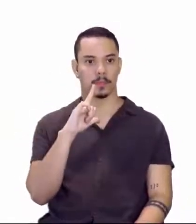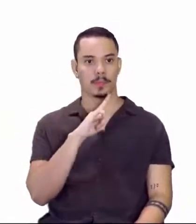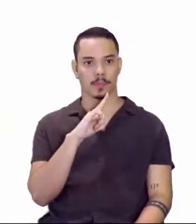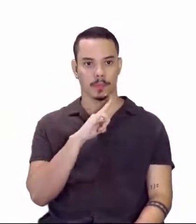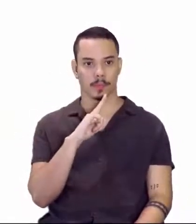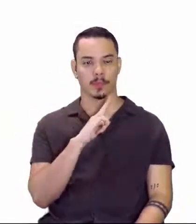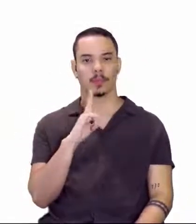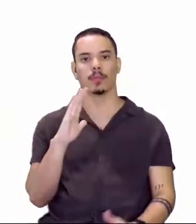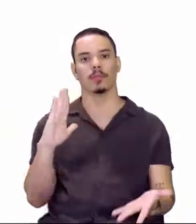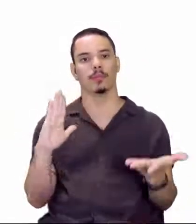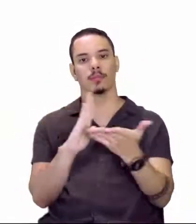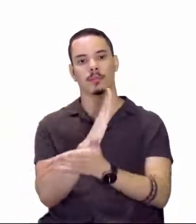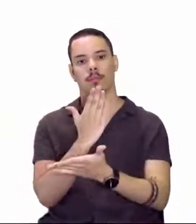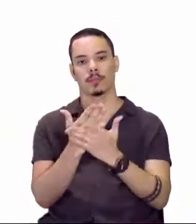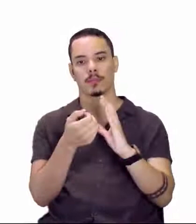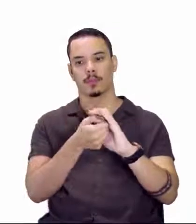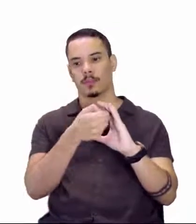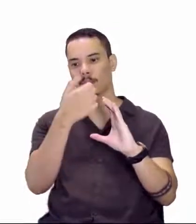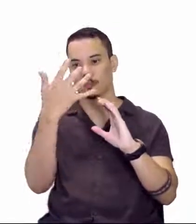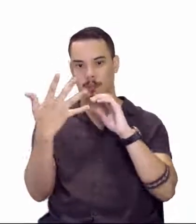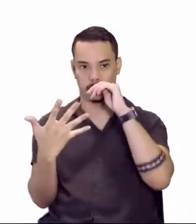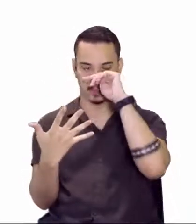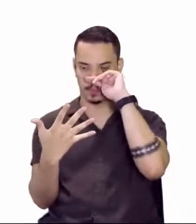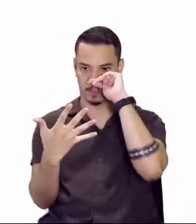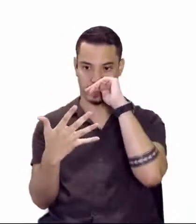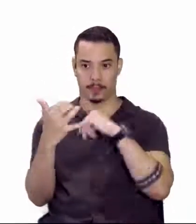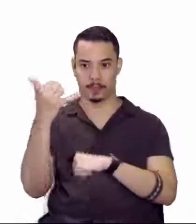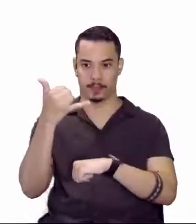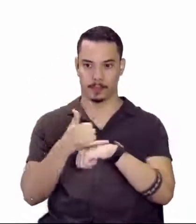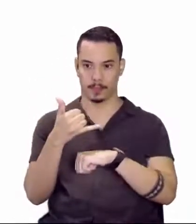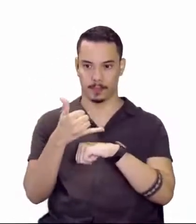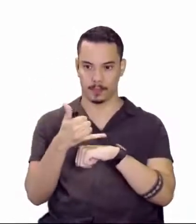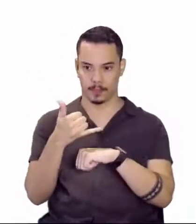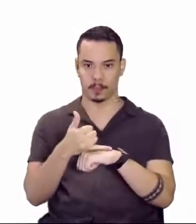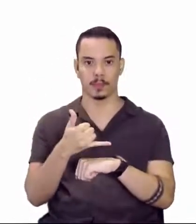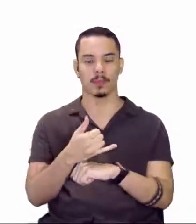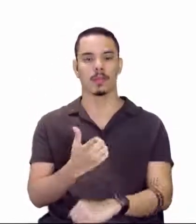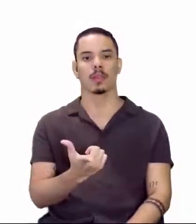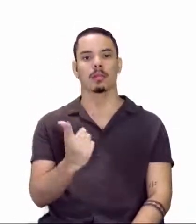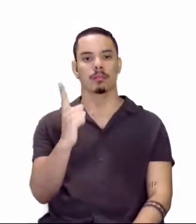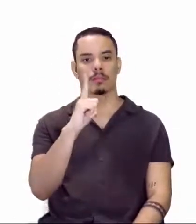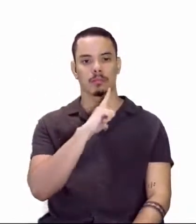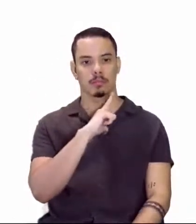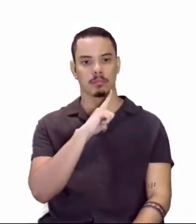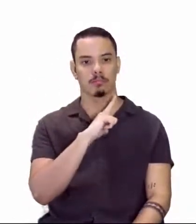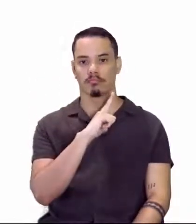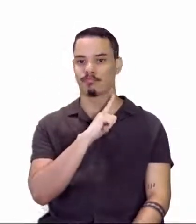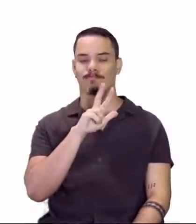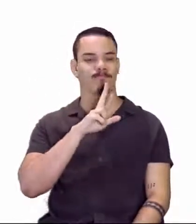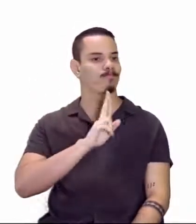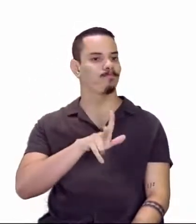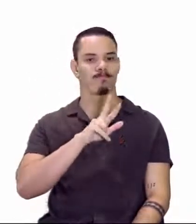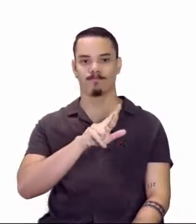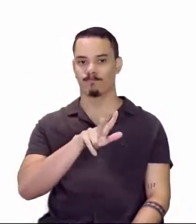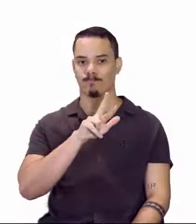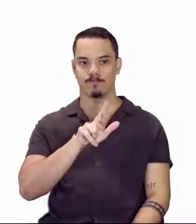que caracterizam-se como metais, nós temos os não